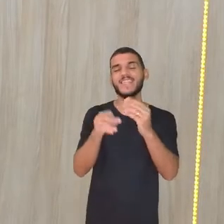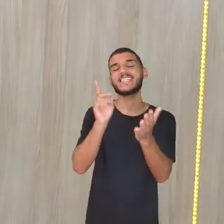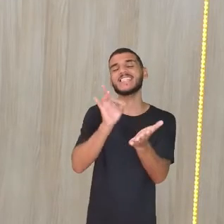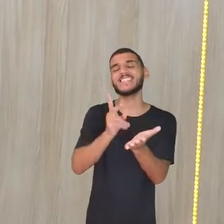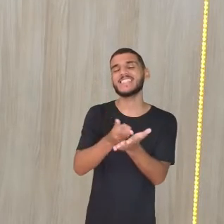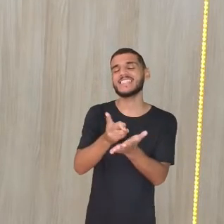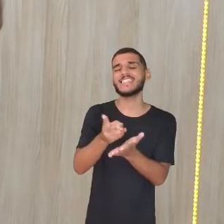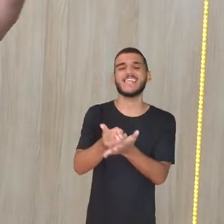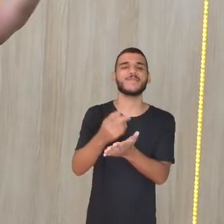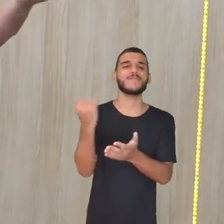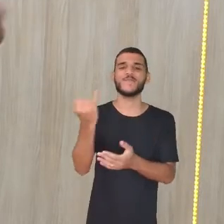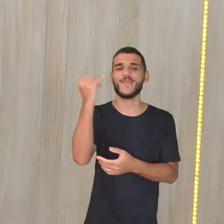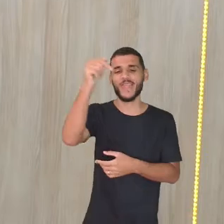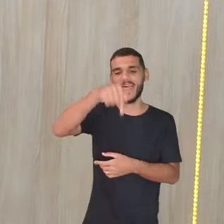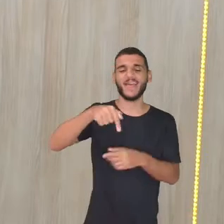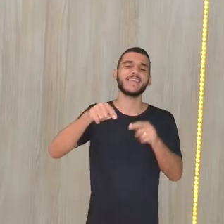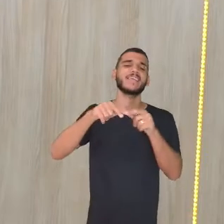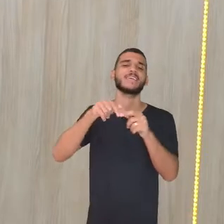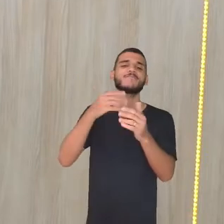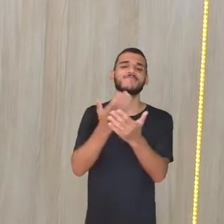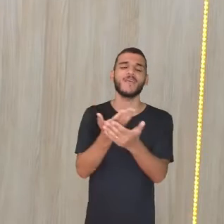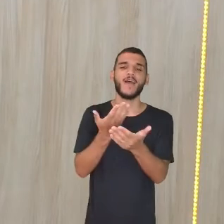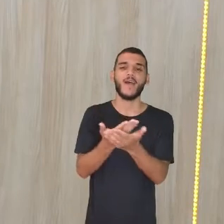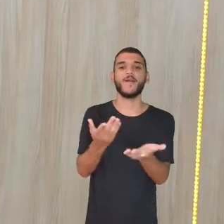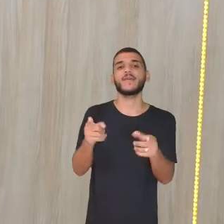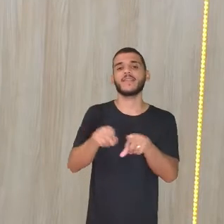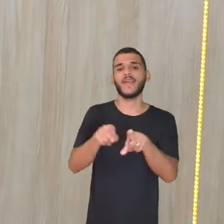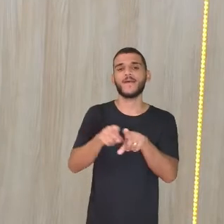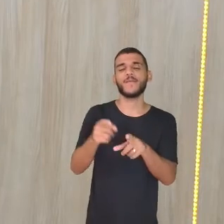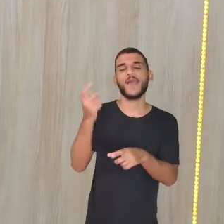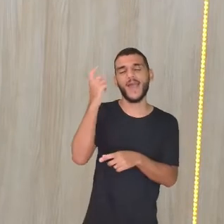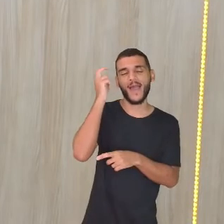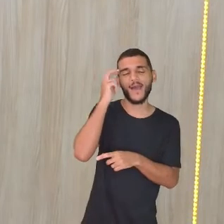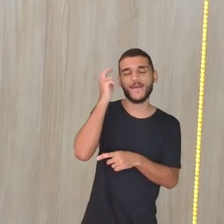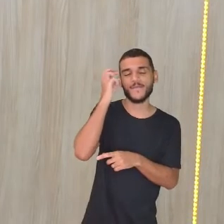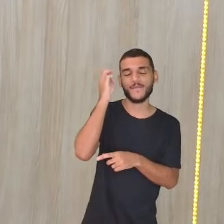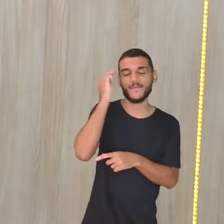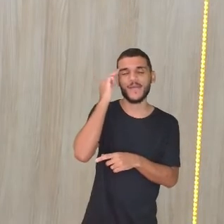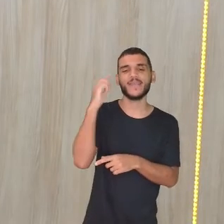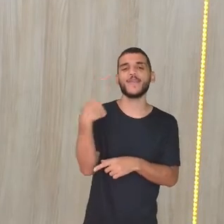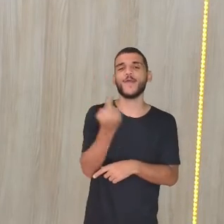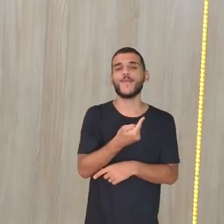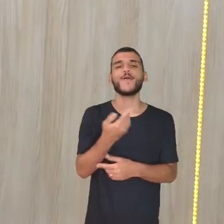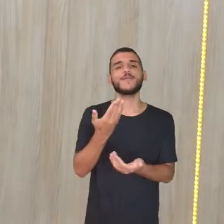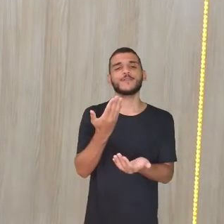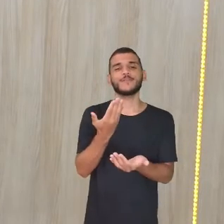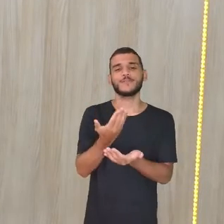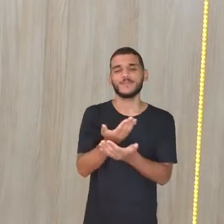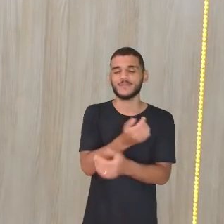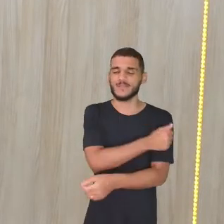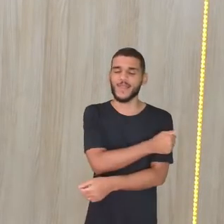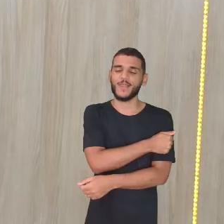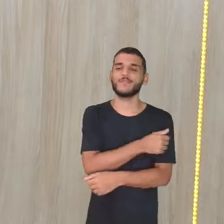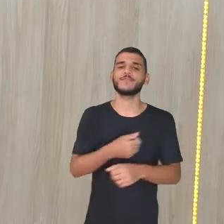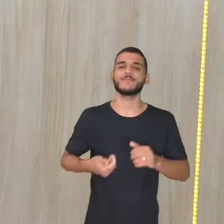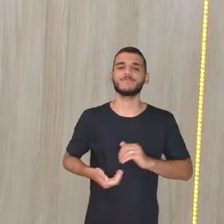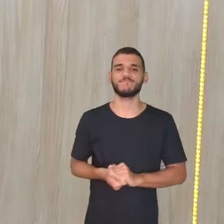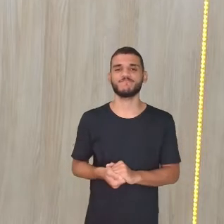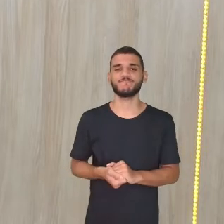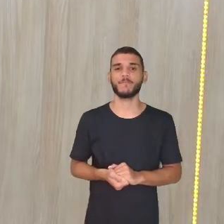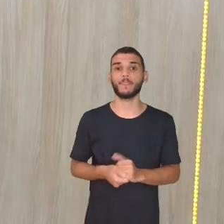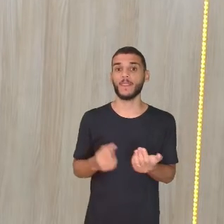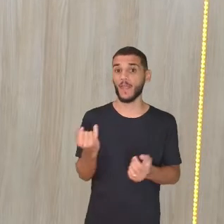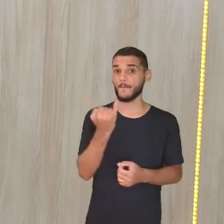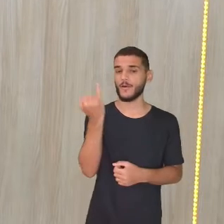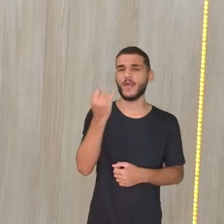com certeza, a mente dos nossos alunos. Então, é muito bom, não é? Pensar e agir também,